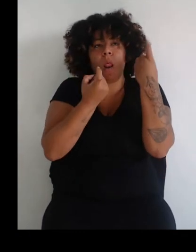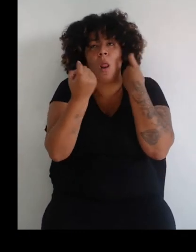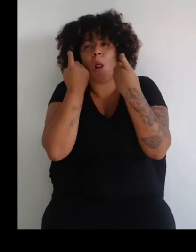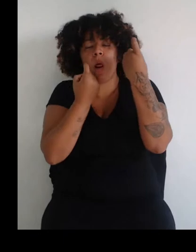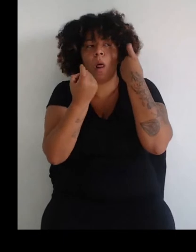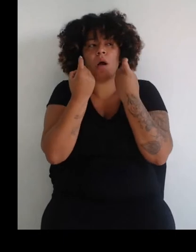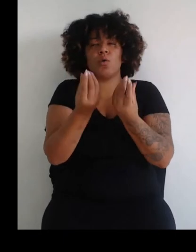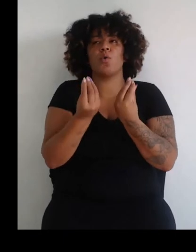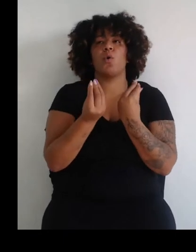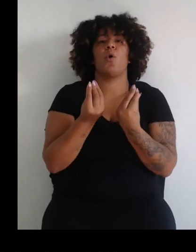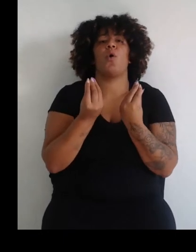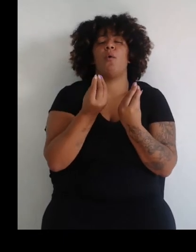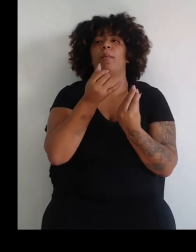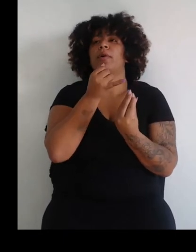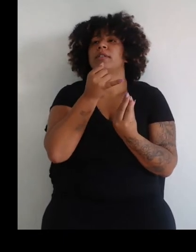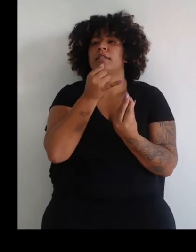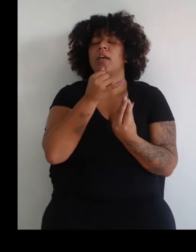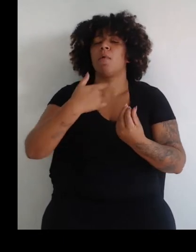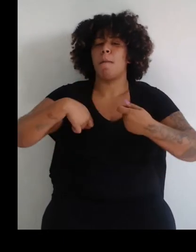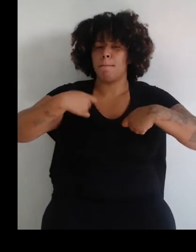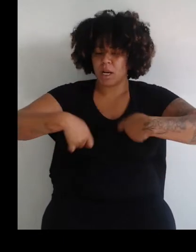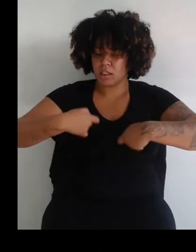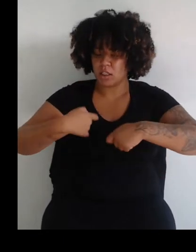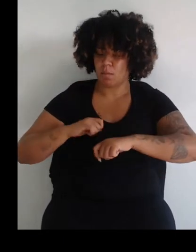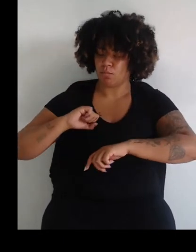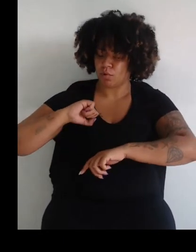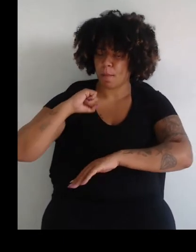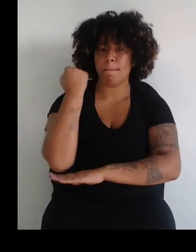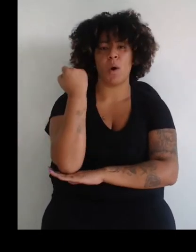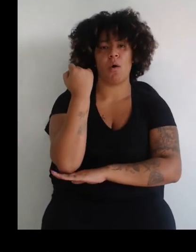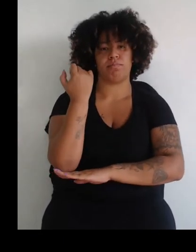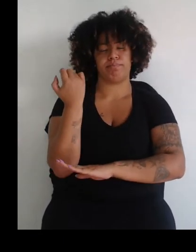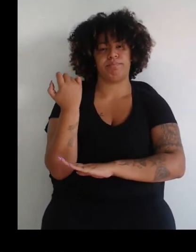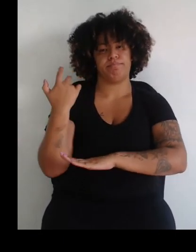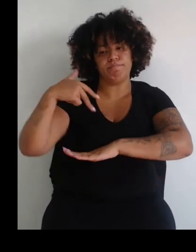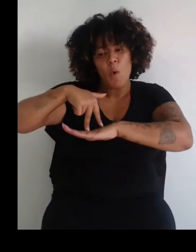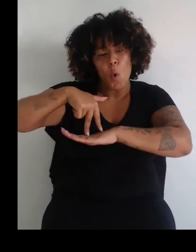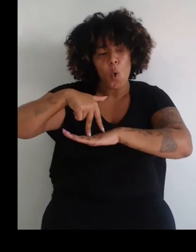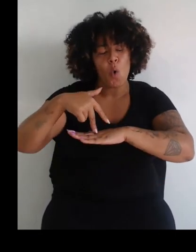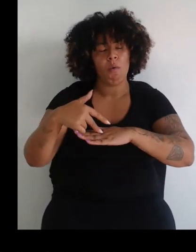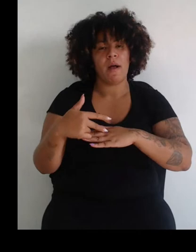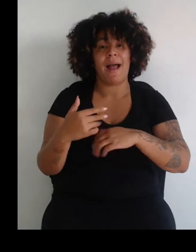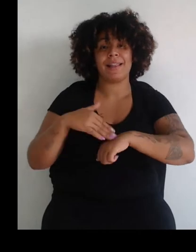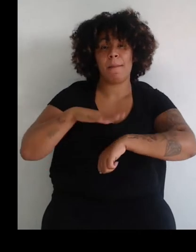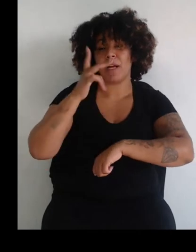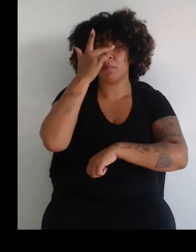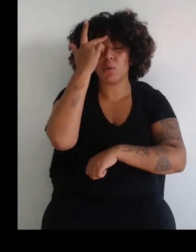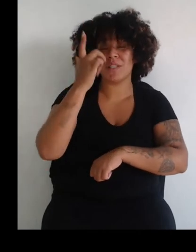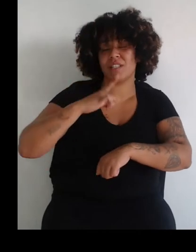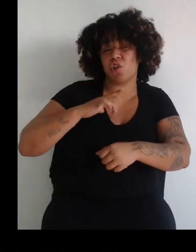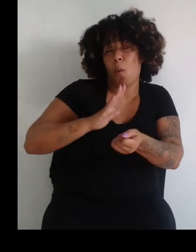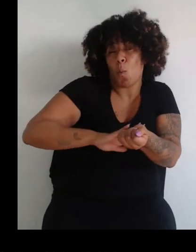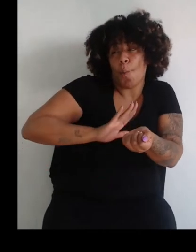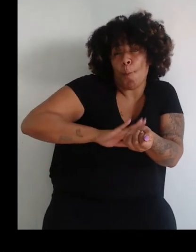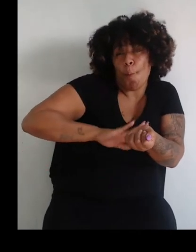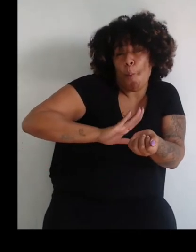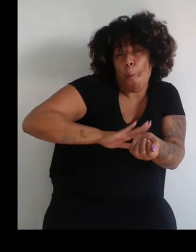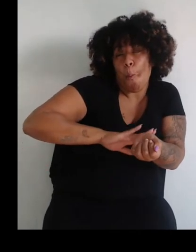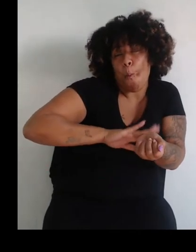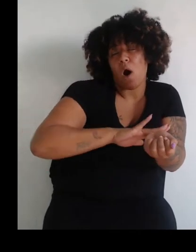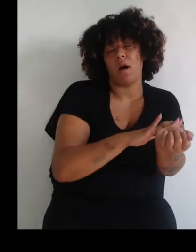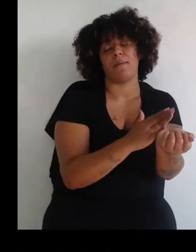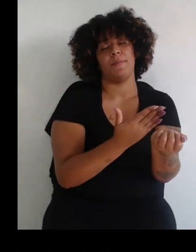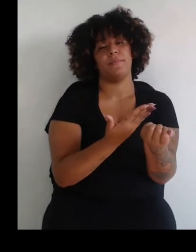espécie de pânico moral os homens que tinham Esse vício então apresentando os homens